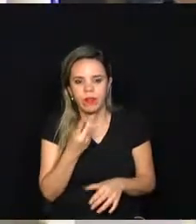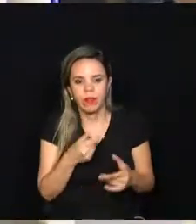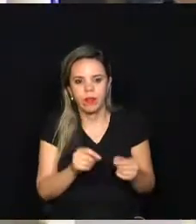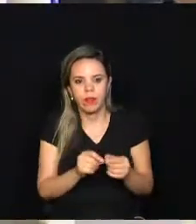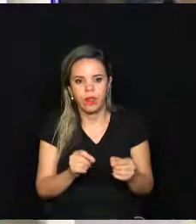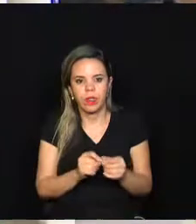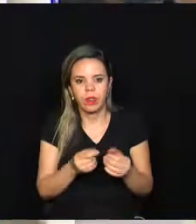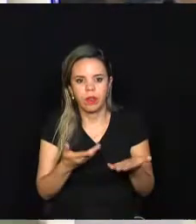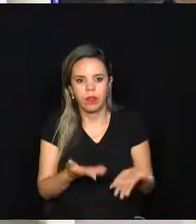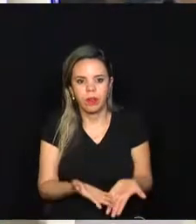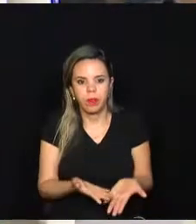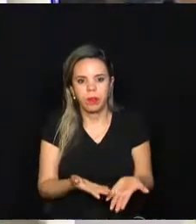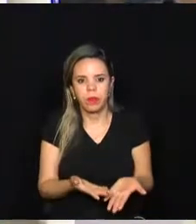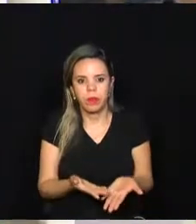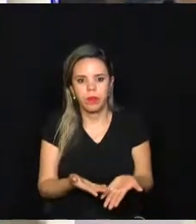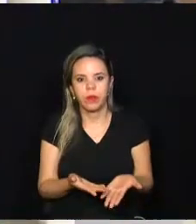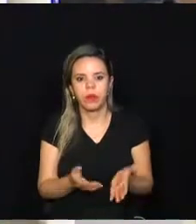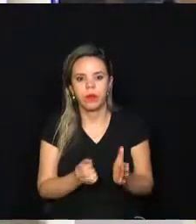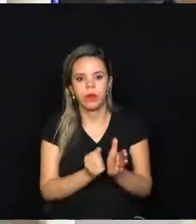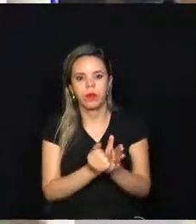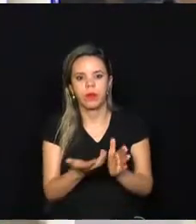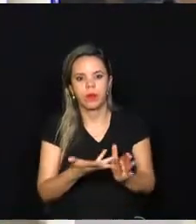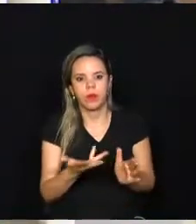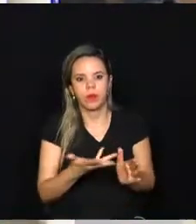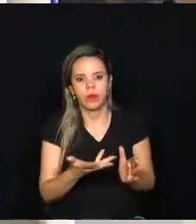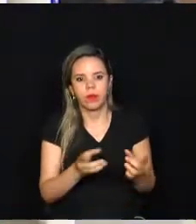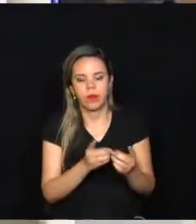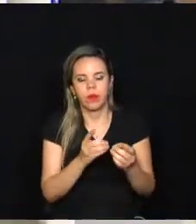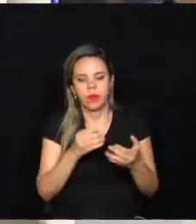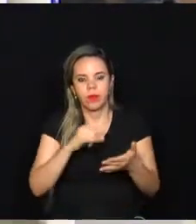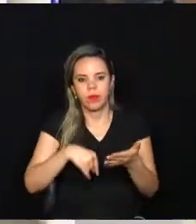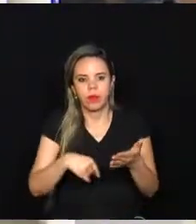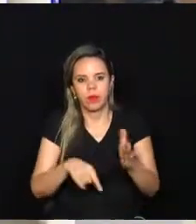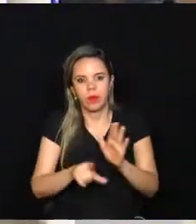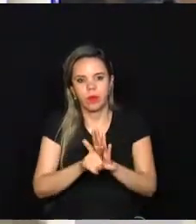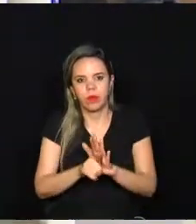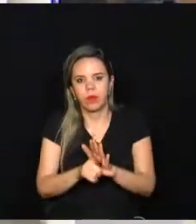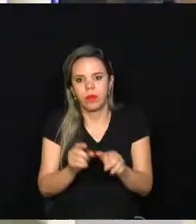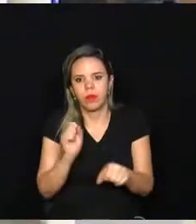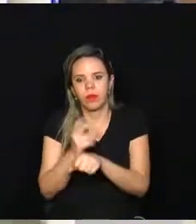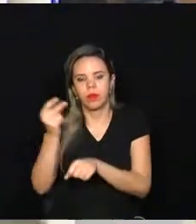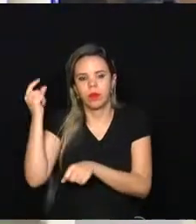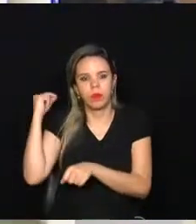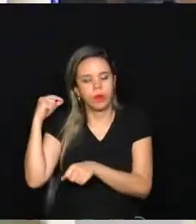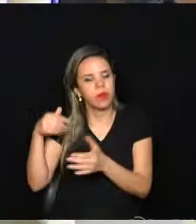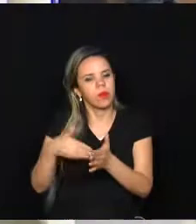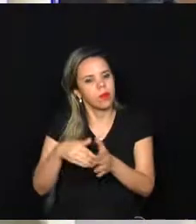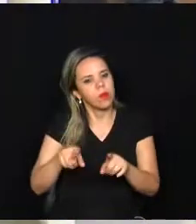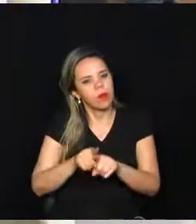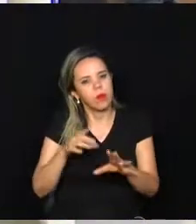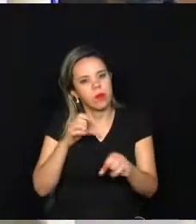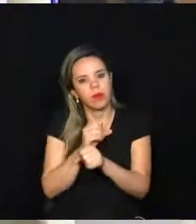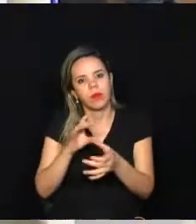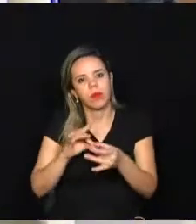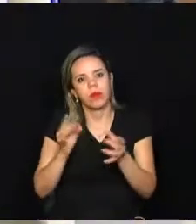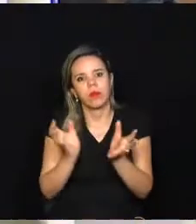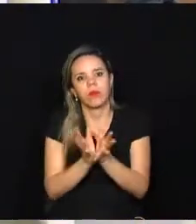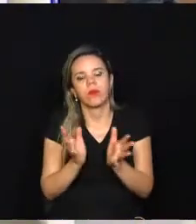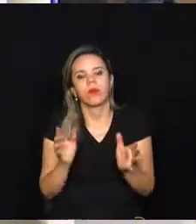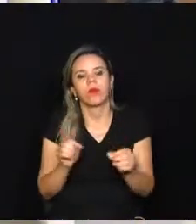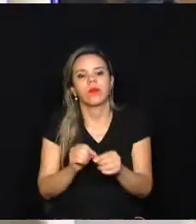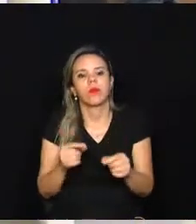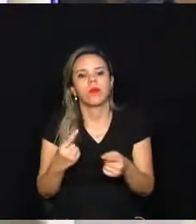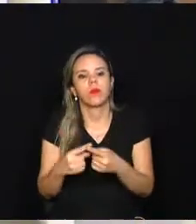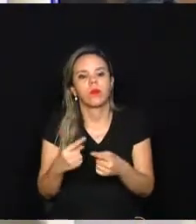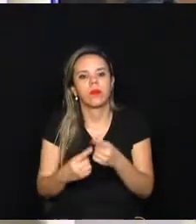coloquei aqui, como a desburocratização e a revogação de leis obsoletas, ela vem somar com essa frente parlamentar, porque